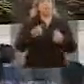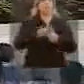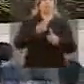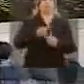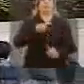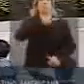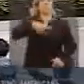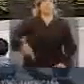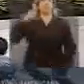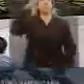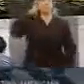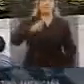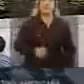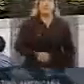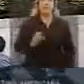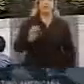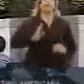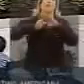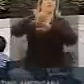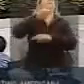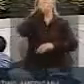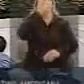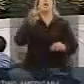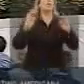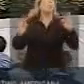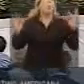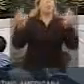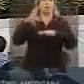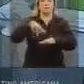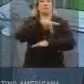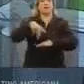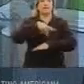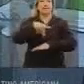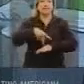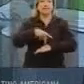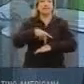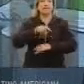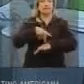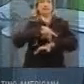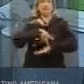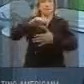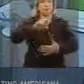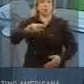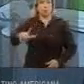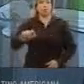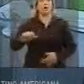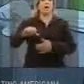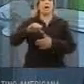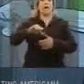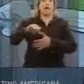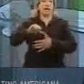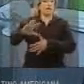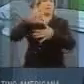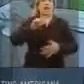presidente do Brasil que visitei todos os países da América do Sul, da América